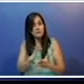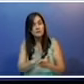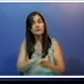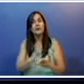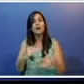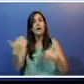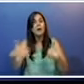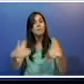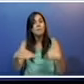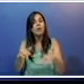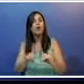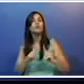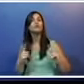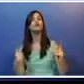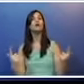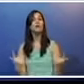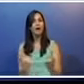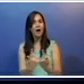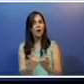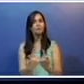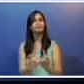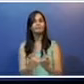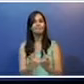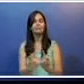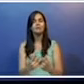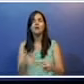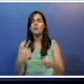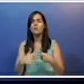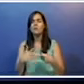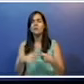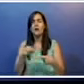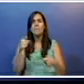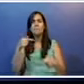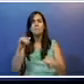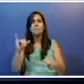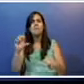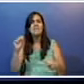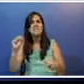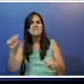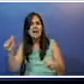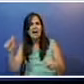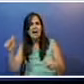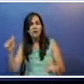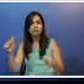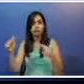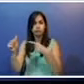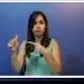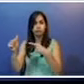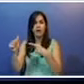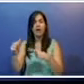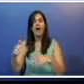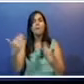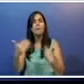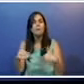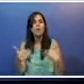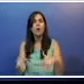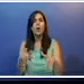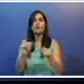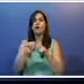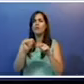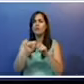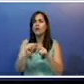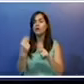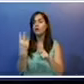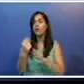provas gerais, nacionais e internacionais, no PISA. O que é o PISA? Exame internacional que se realiza